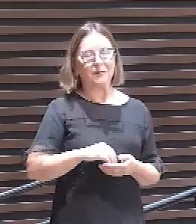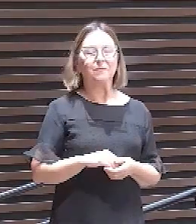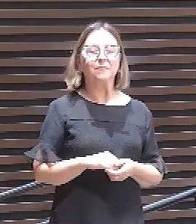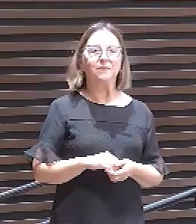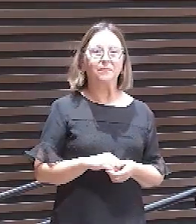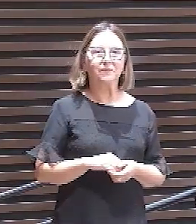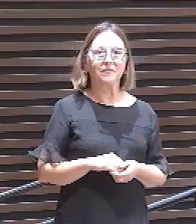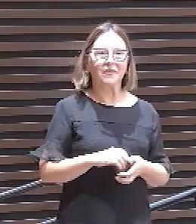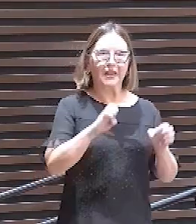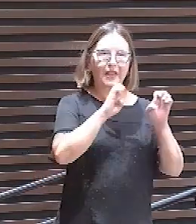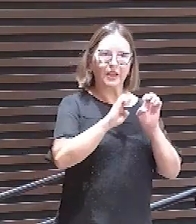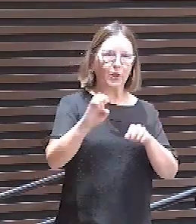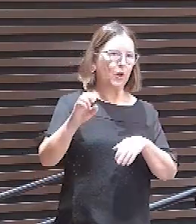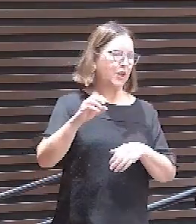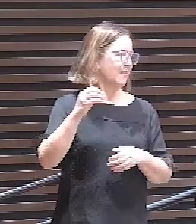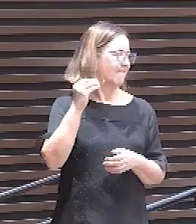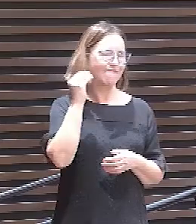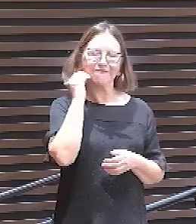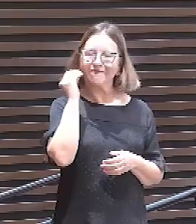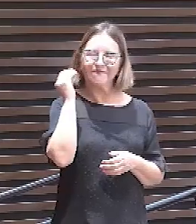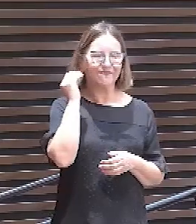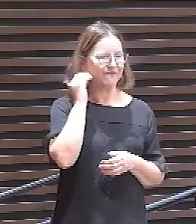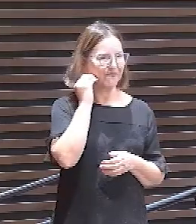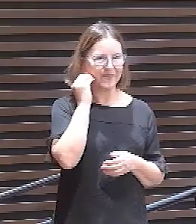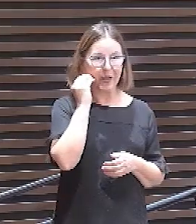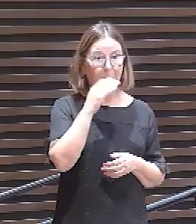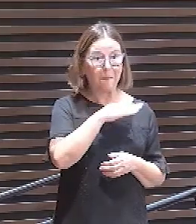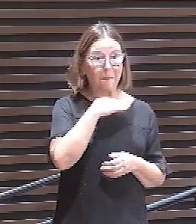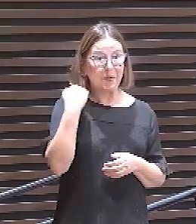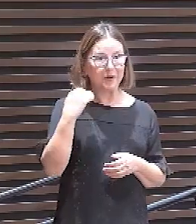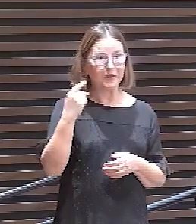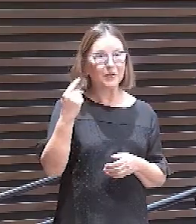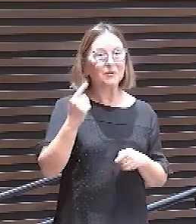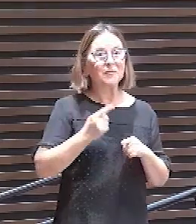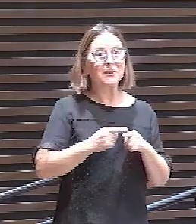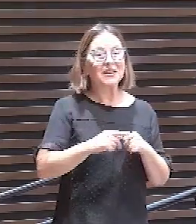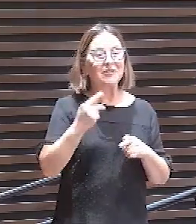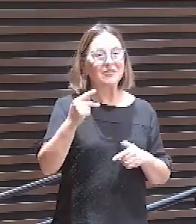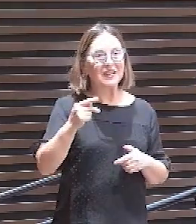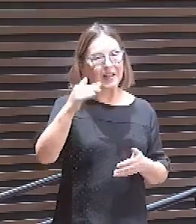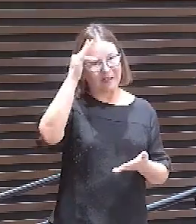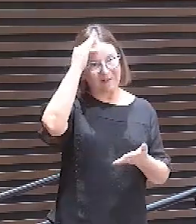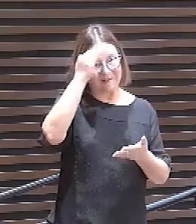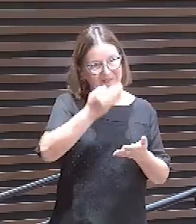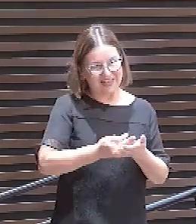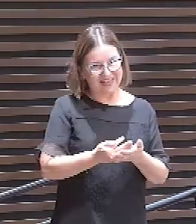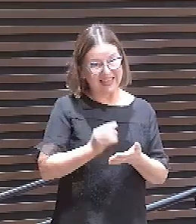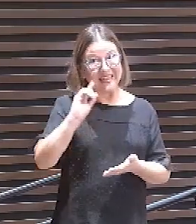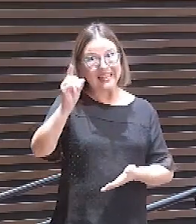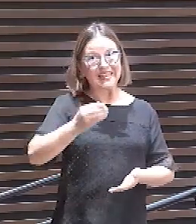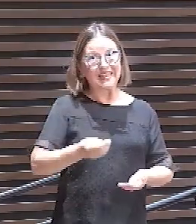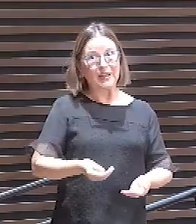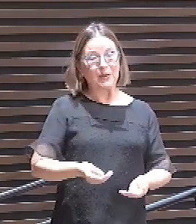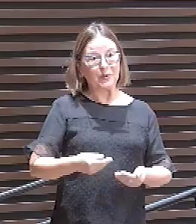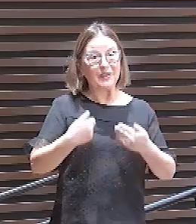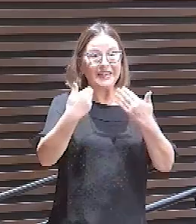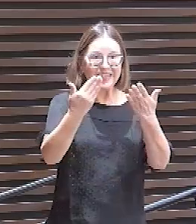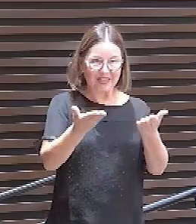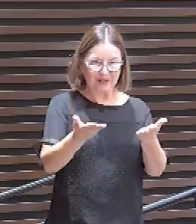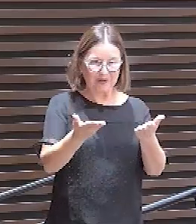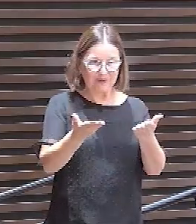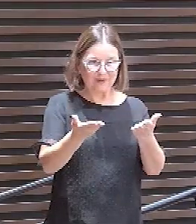Enoque não experimentou a morte porque a sua fé, dada por Deus,